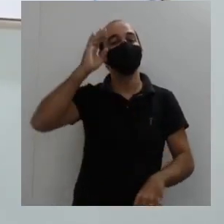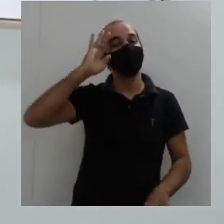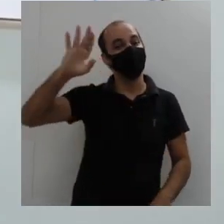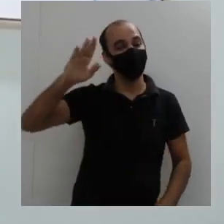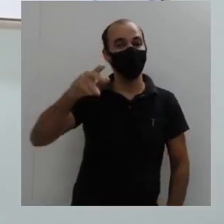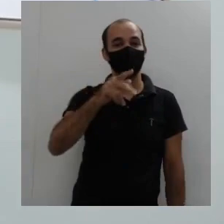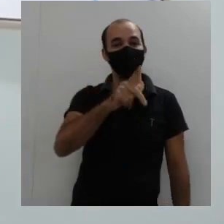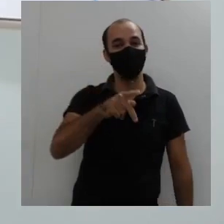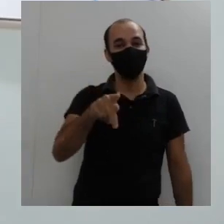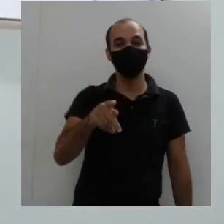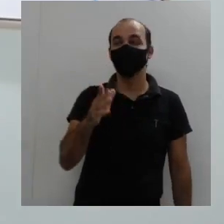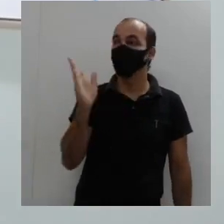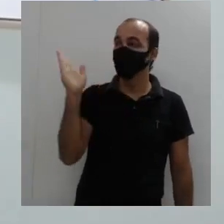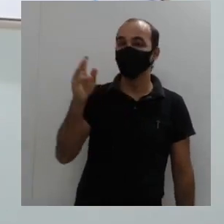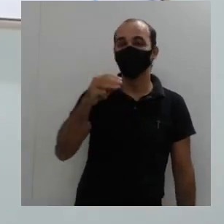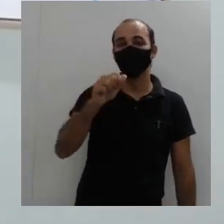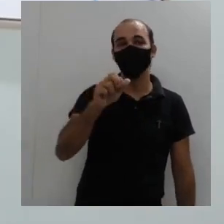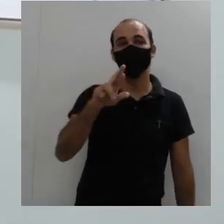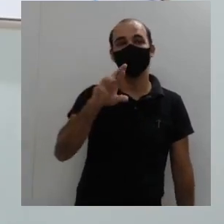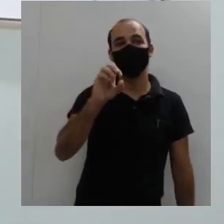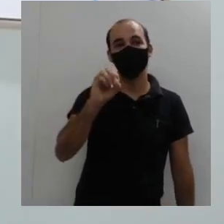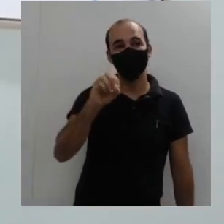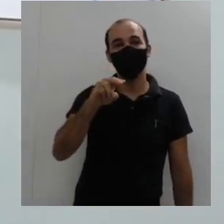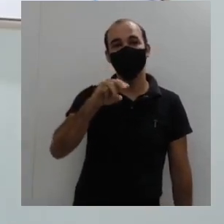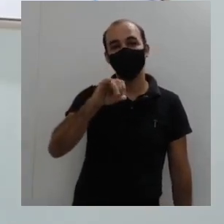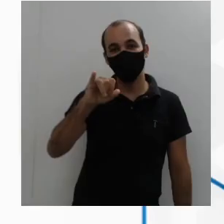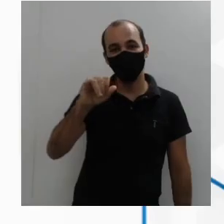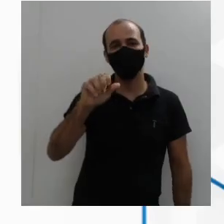me encontrar aí no Instagram, no